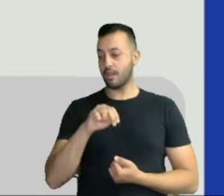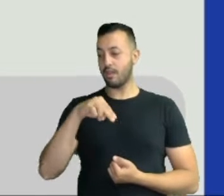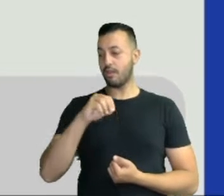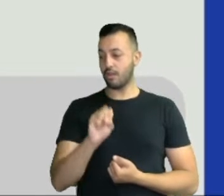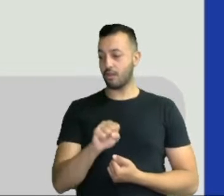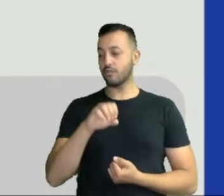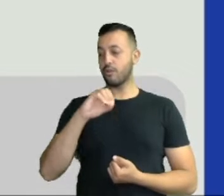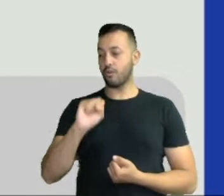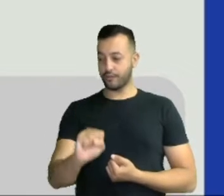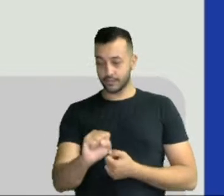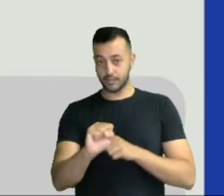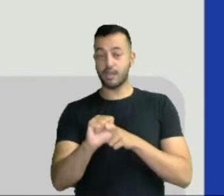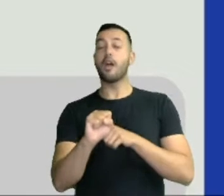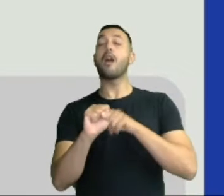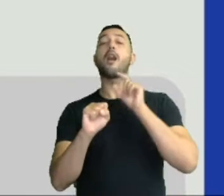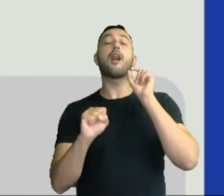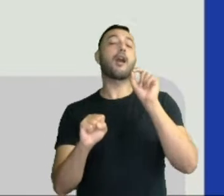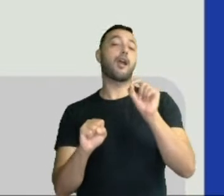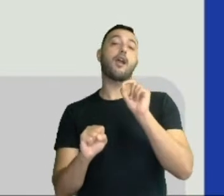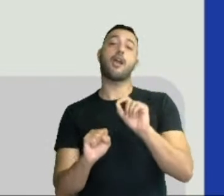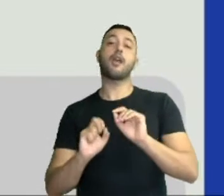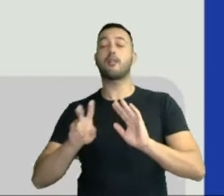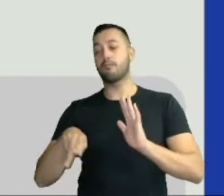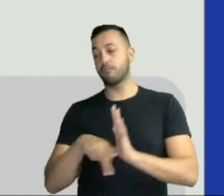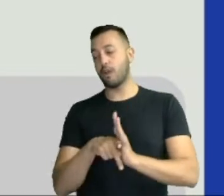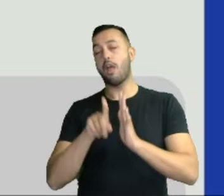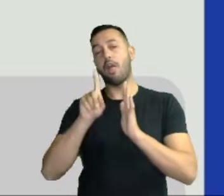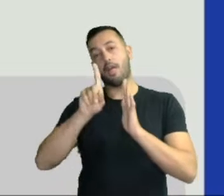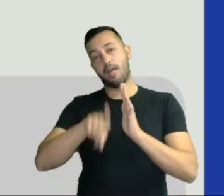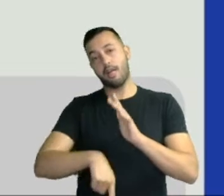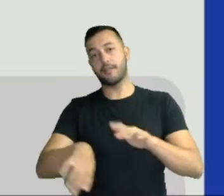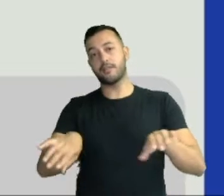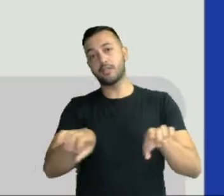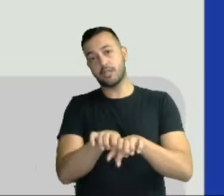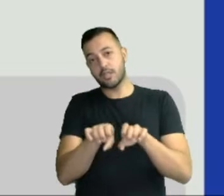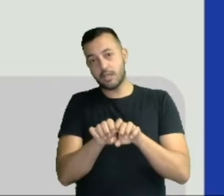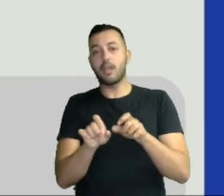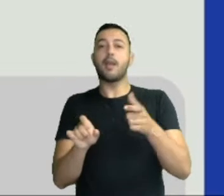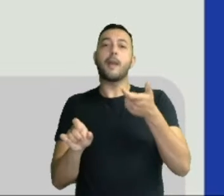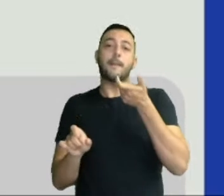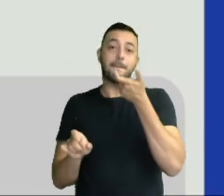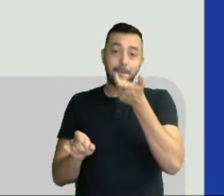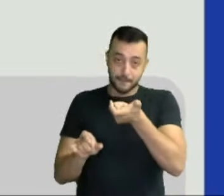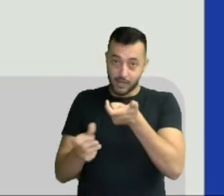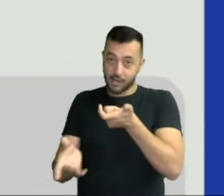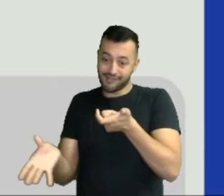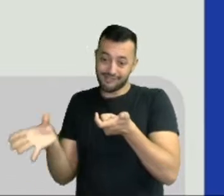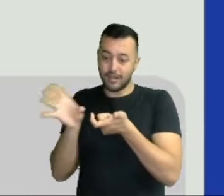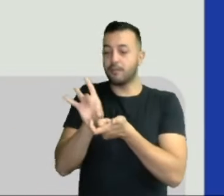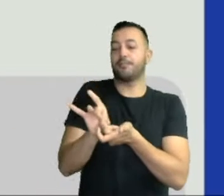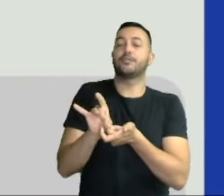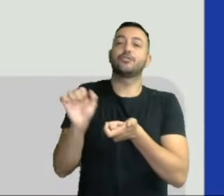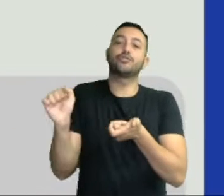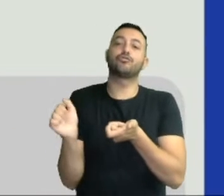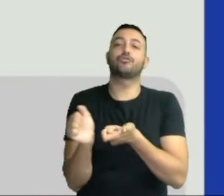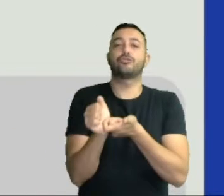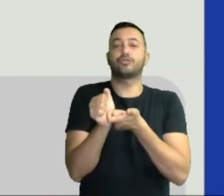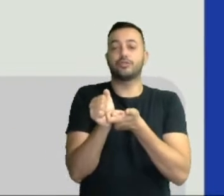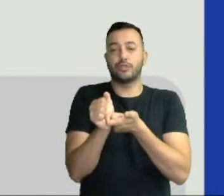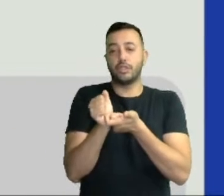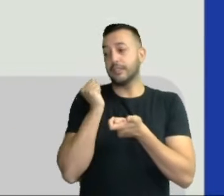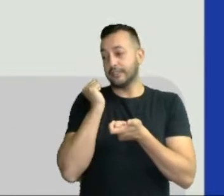os, forman parte de la estructura morfológica de los verbos pronominales.